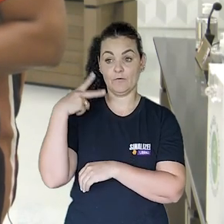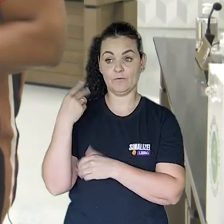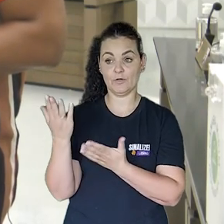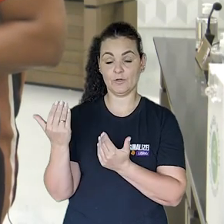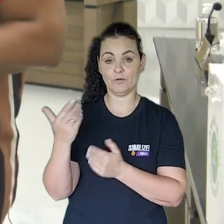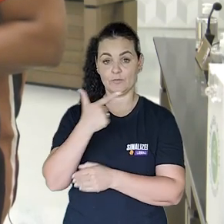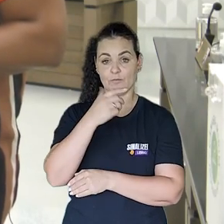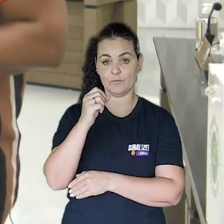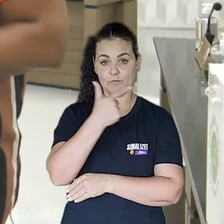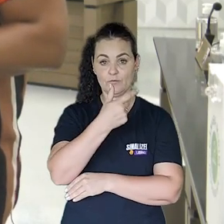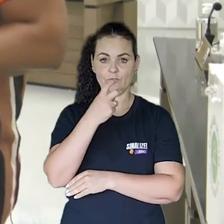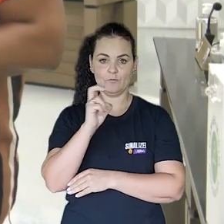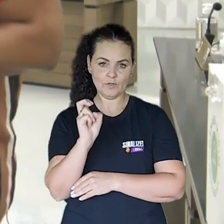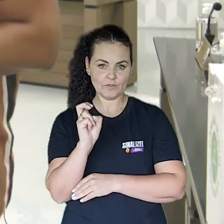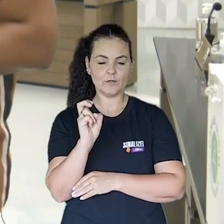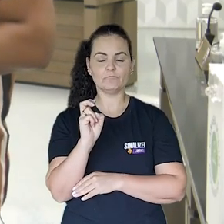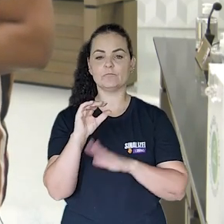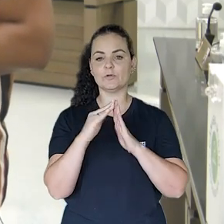Verbini.